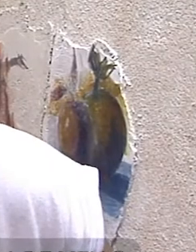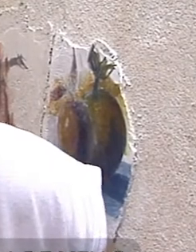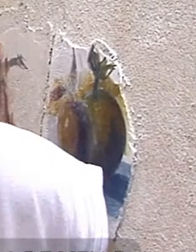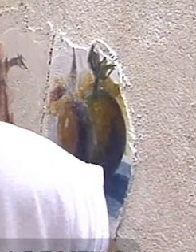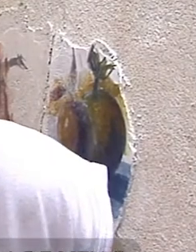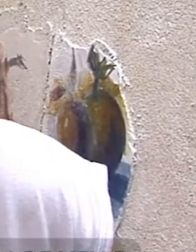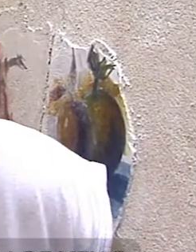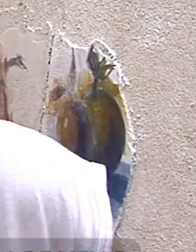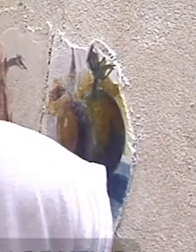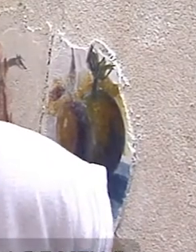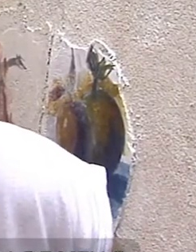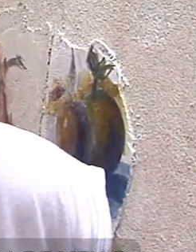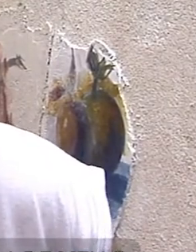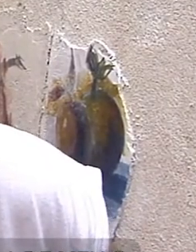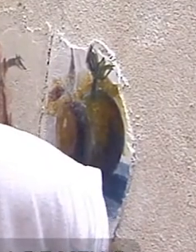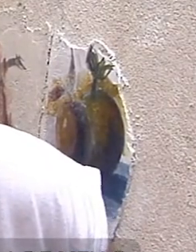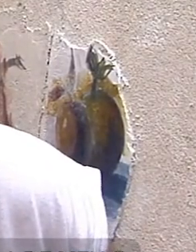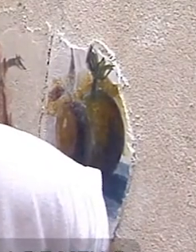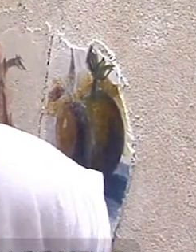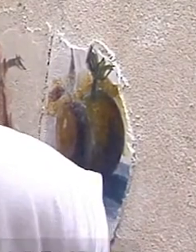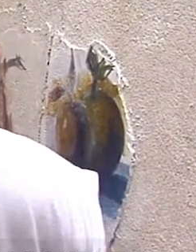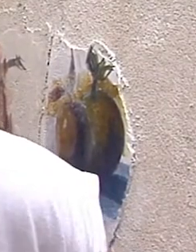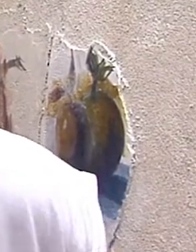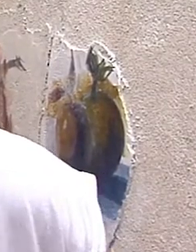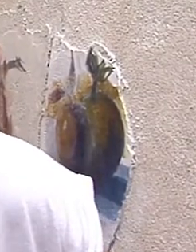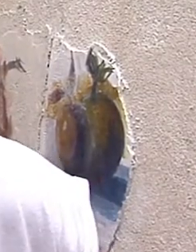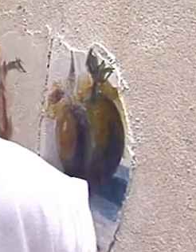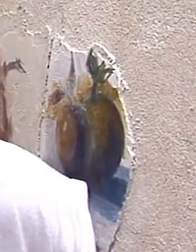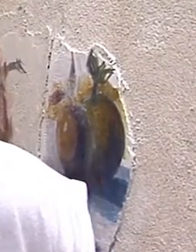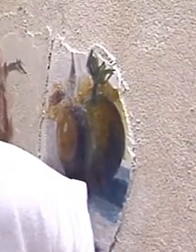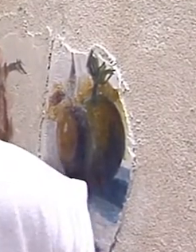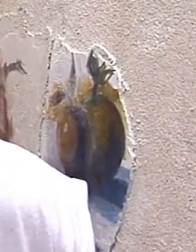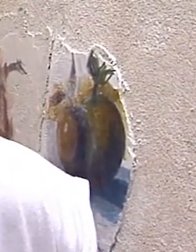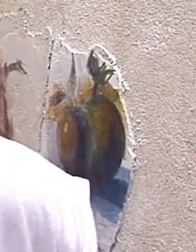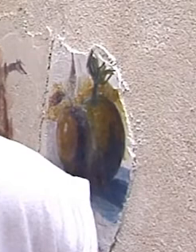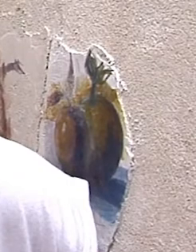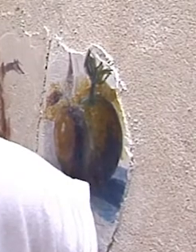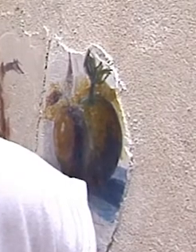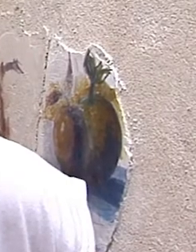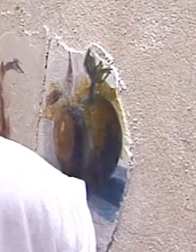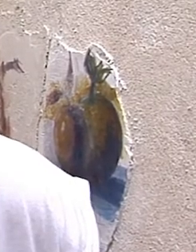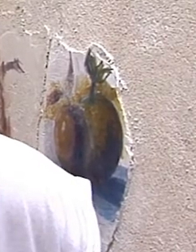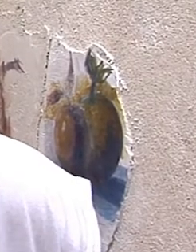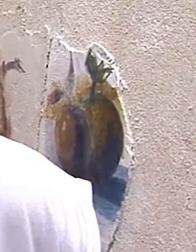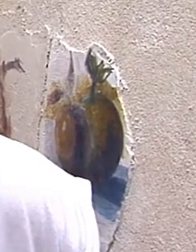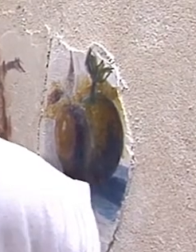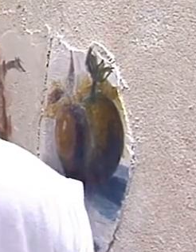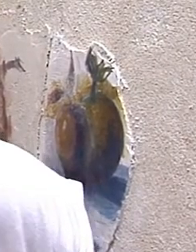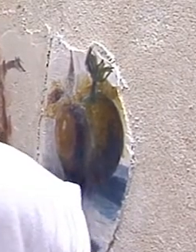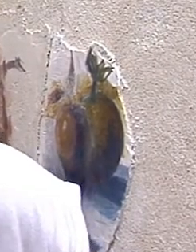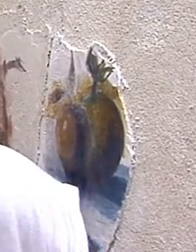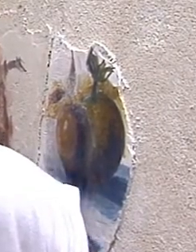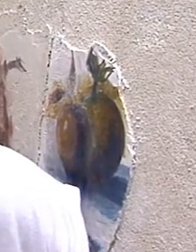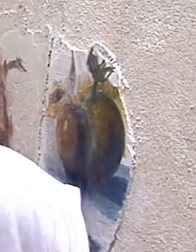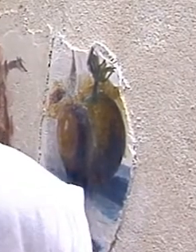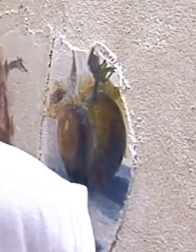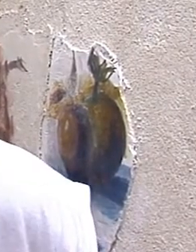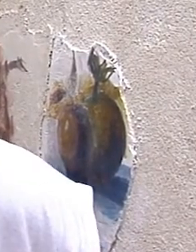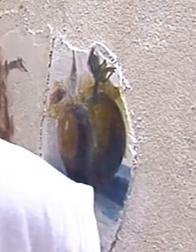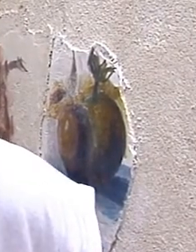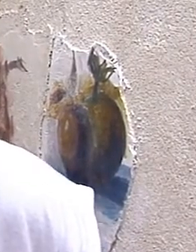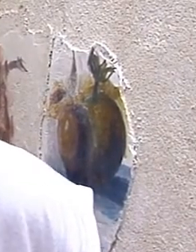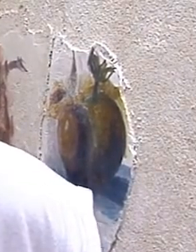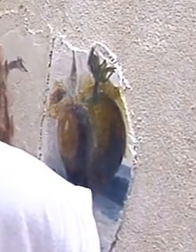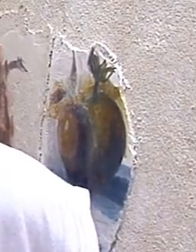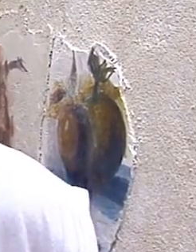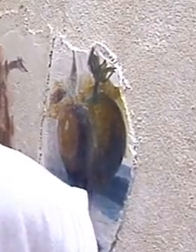Porque ela não está pintada, não. Ela é a parede. Uhum. Você emassa a parede, enquanto está molhado, você pinta. A tinta penetra